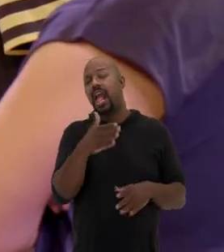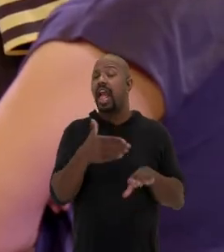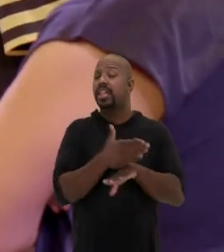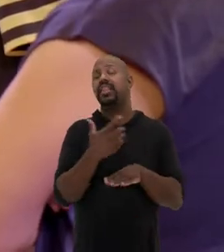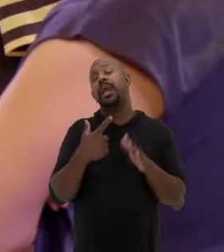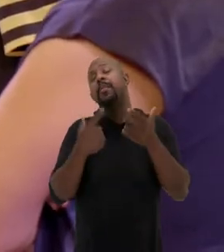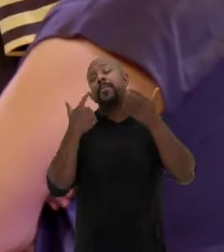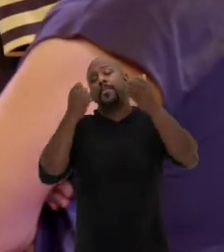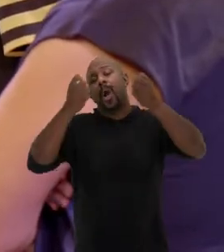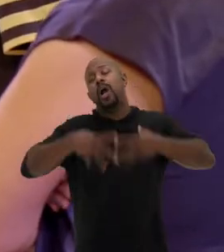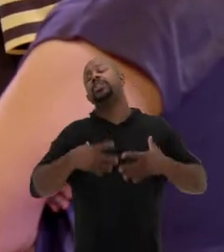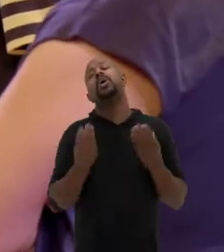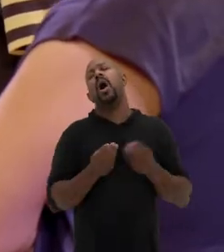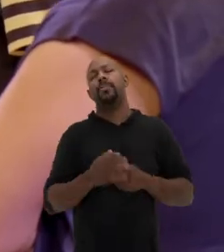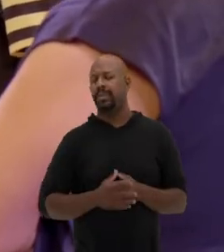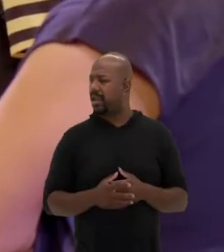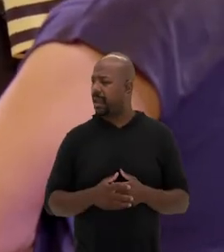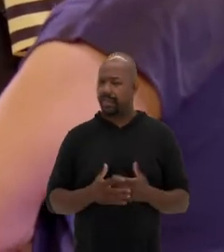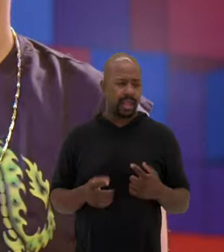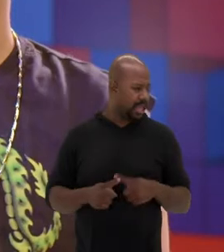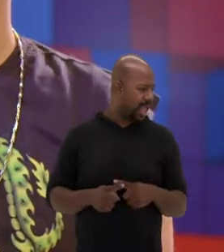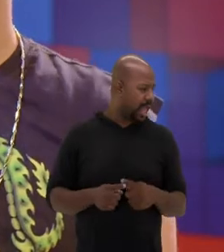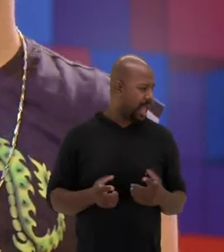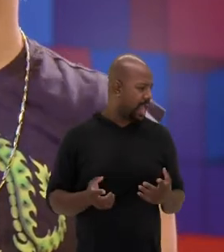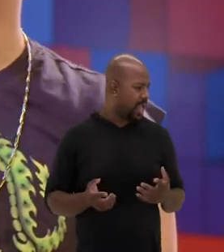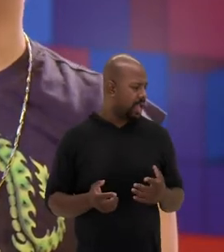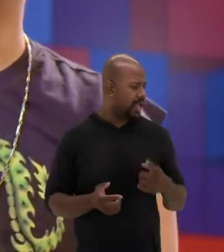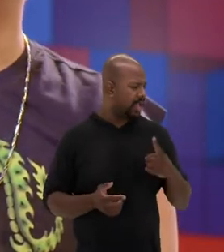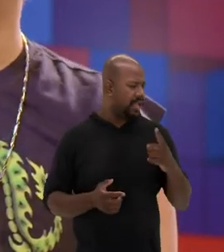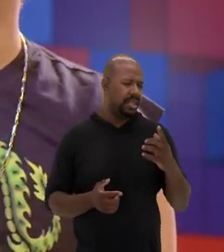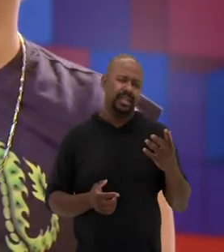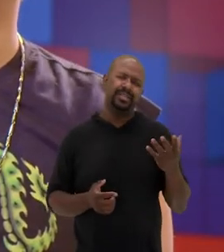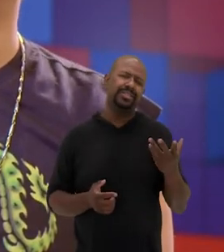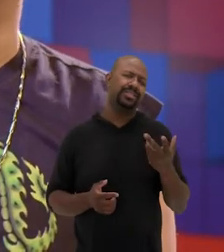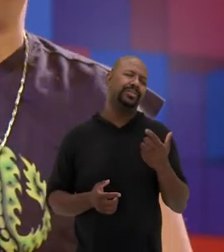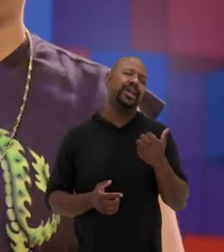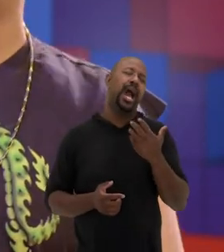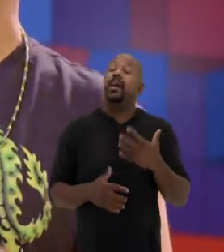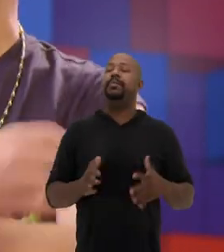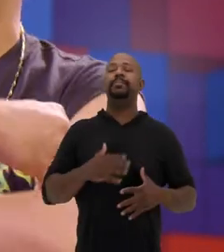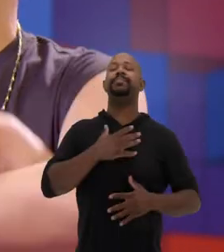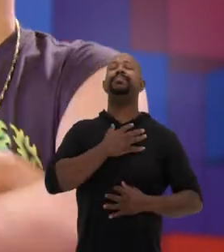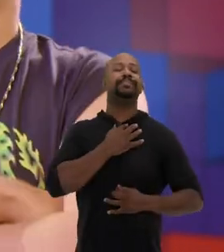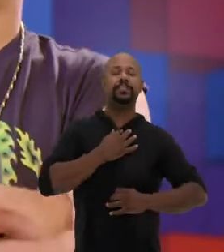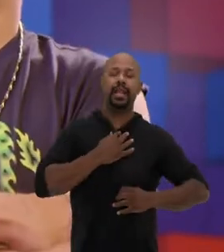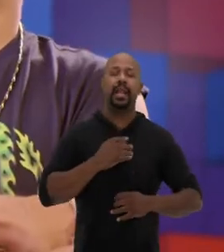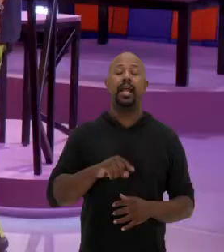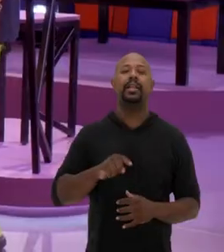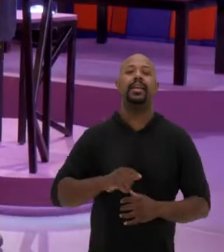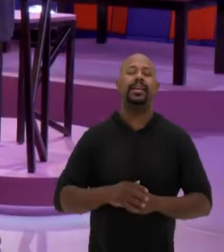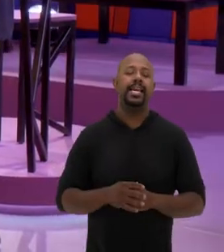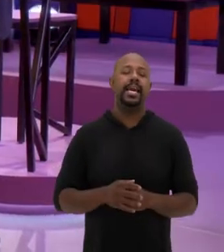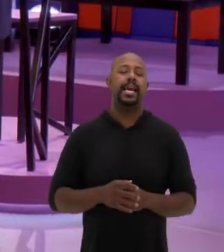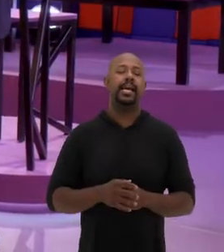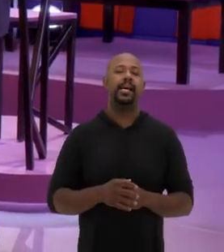e mostram como é que Bárbara faz, encara, hein? Os dois. Quê? Ela é demais. Quer dizer...